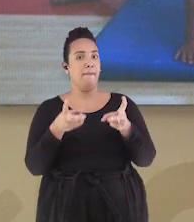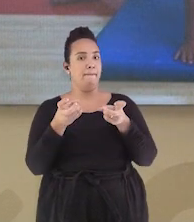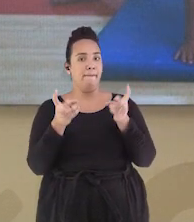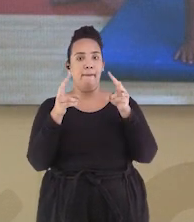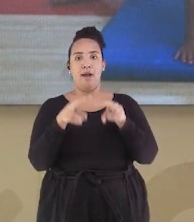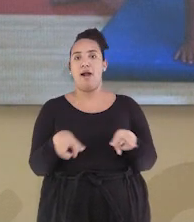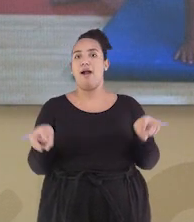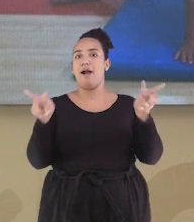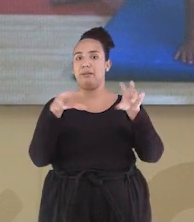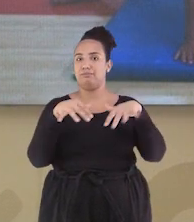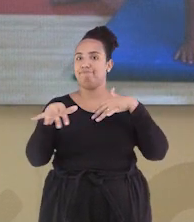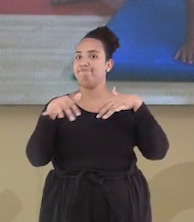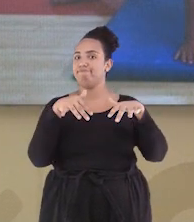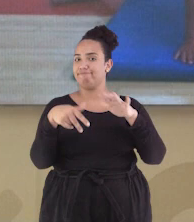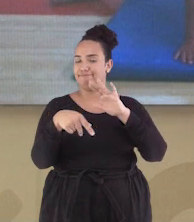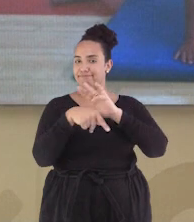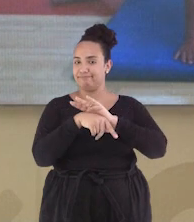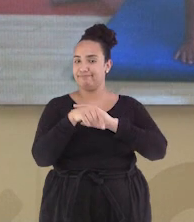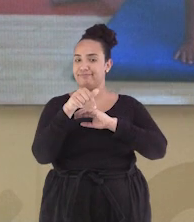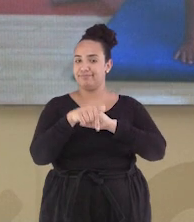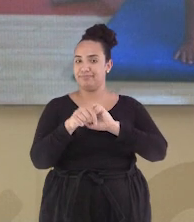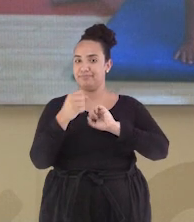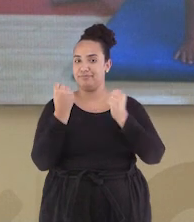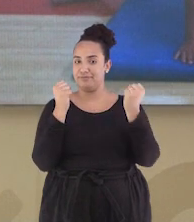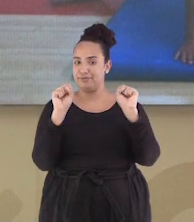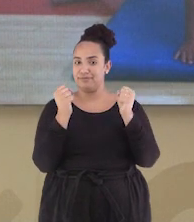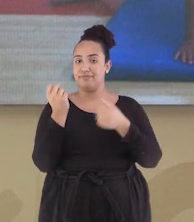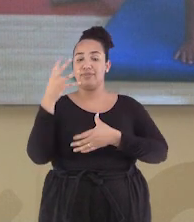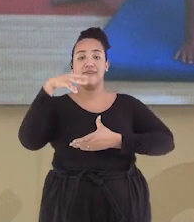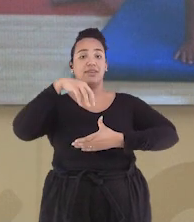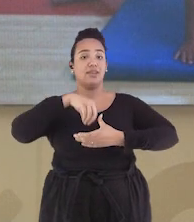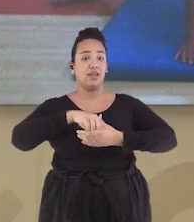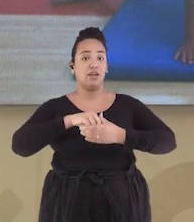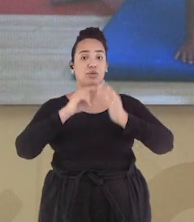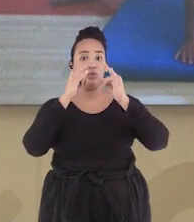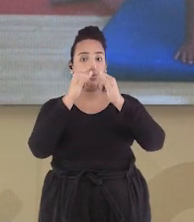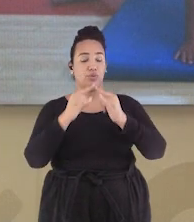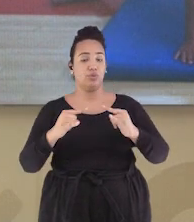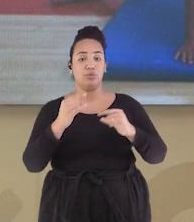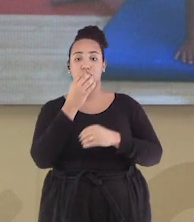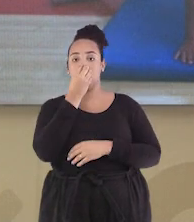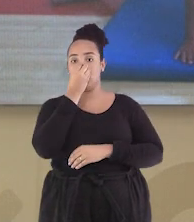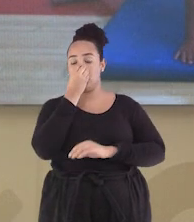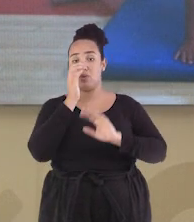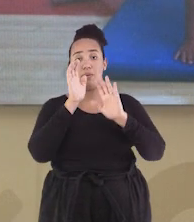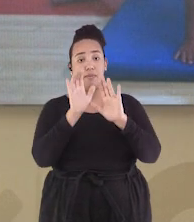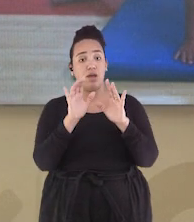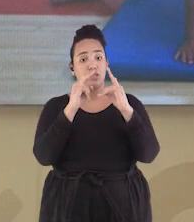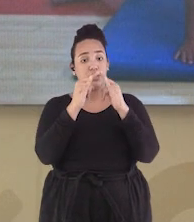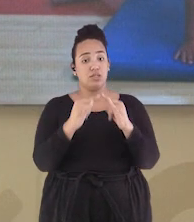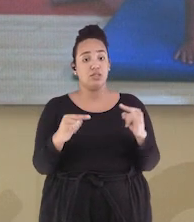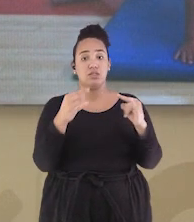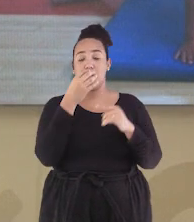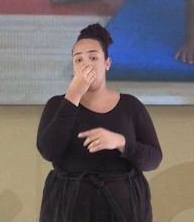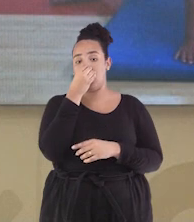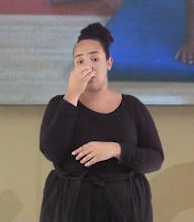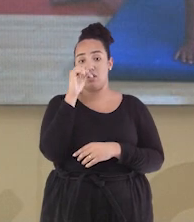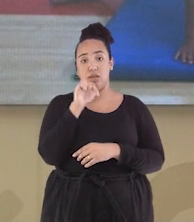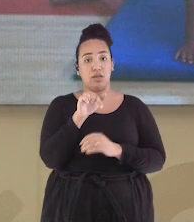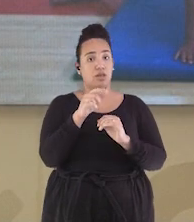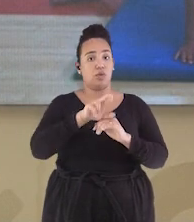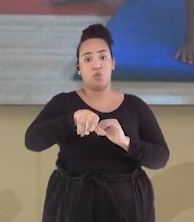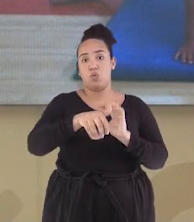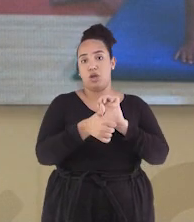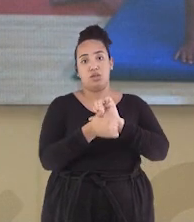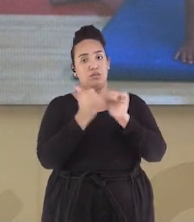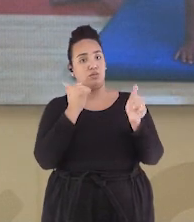a presença de movimentos da ginástica acrobática no circo. Porém, em um espetáculo de circo, ela não está presente como um esporte